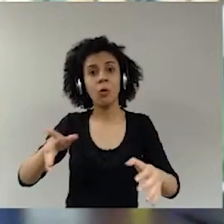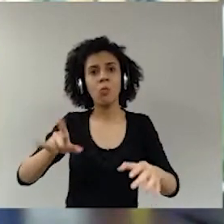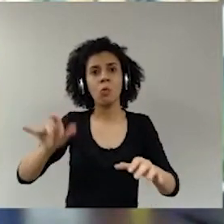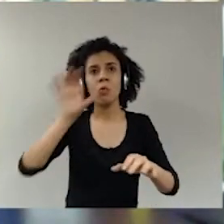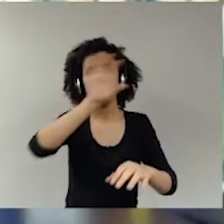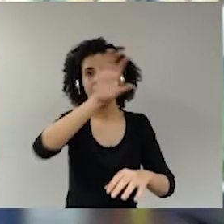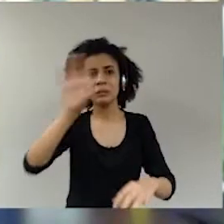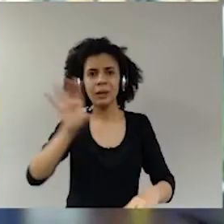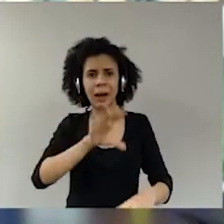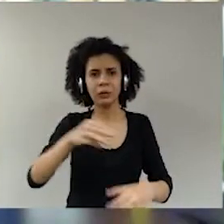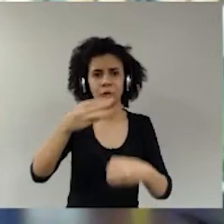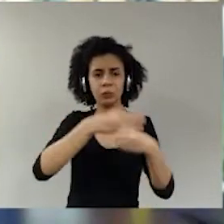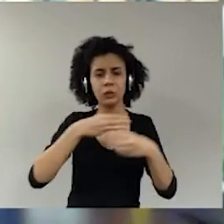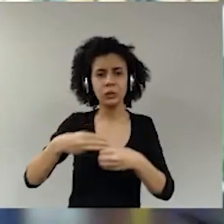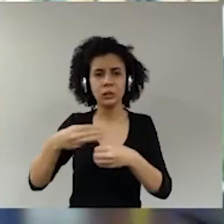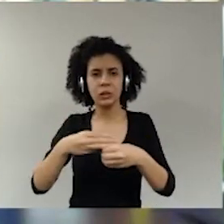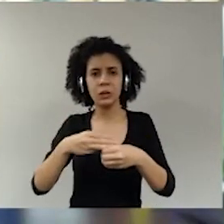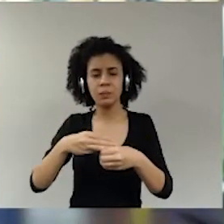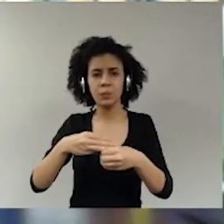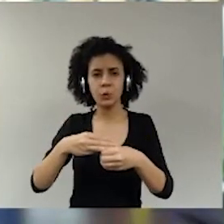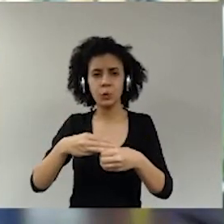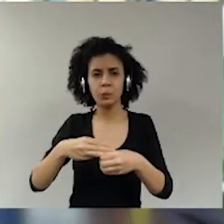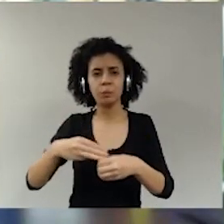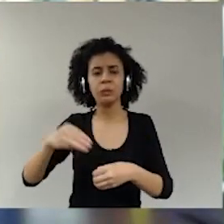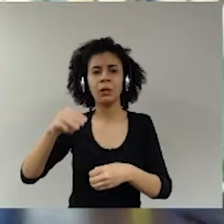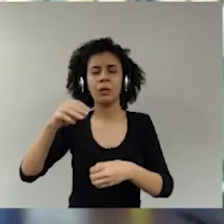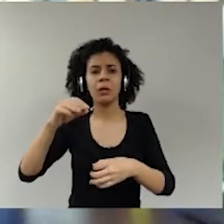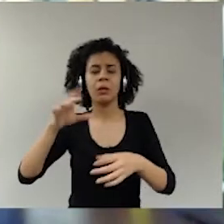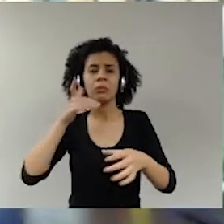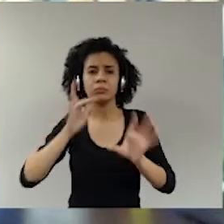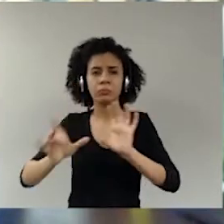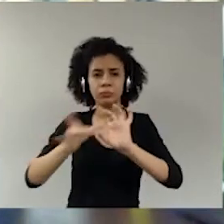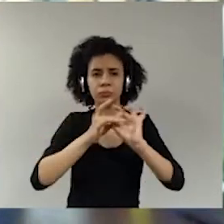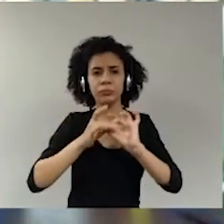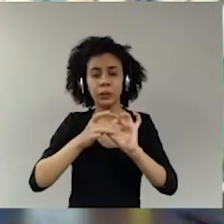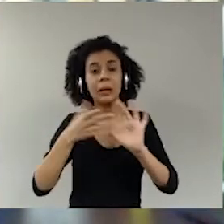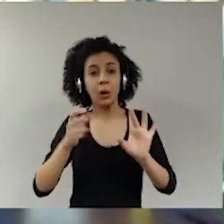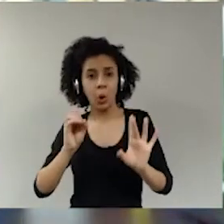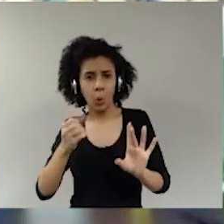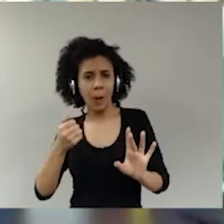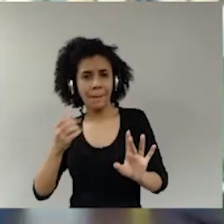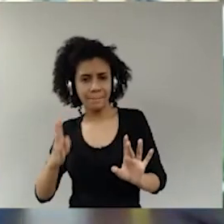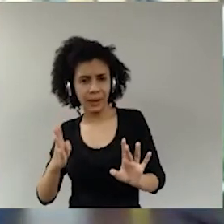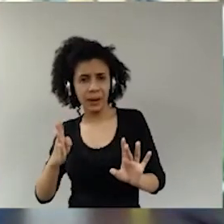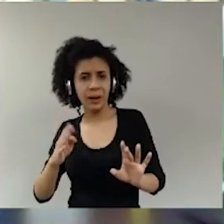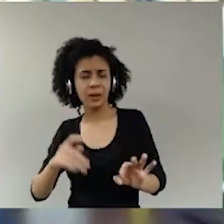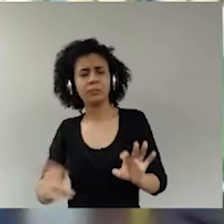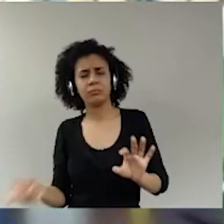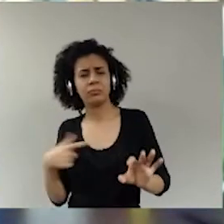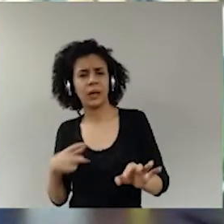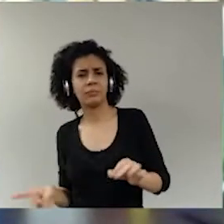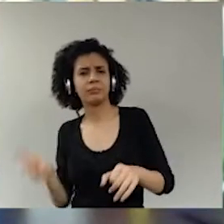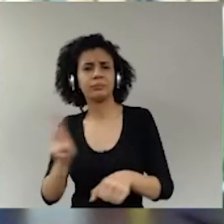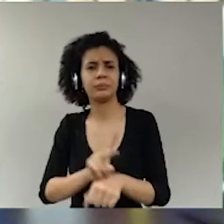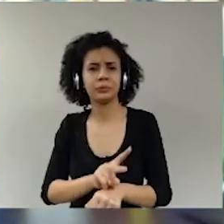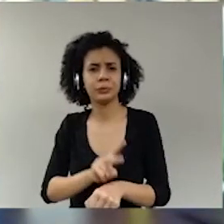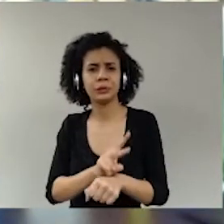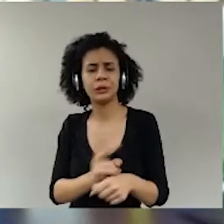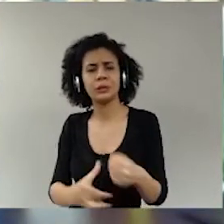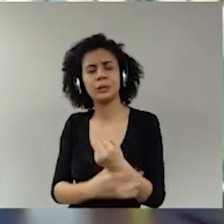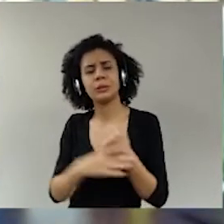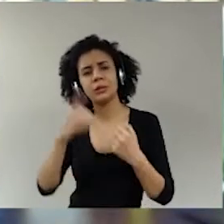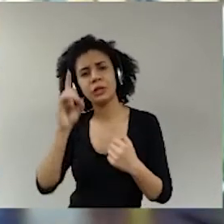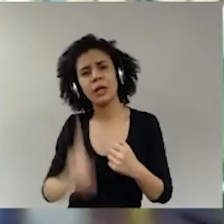fundamental para o enfrentamento dessa crise. E a OAB sempre tem esse papel de defesa da sociedade e defesa